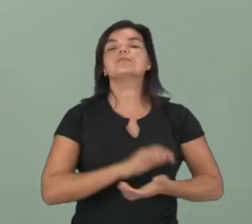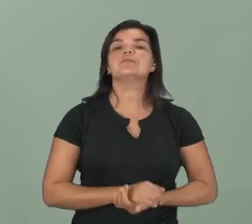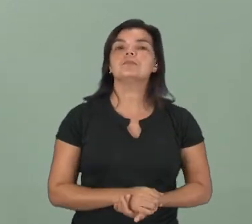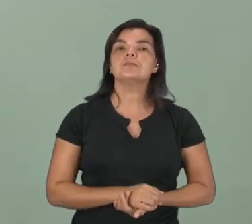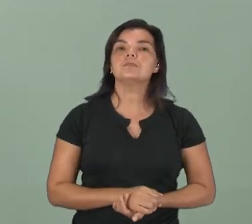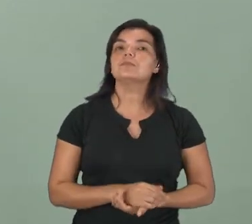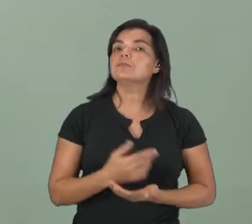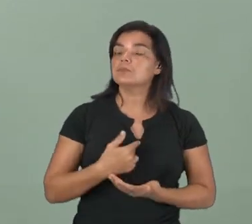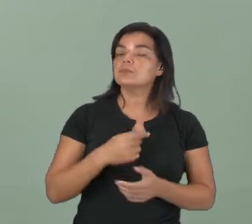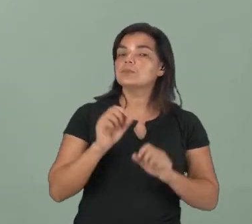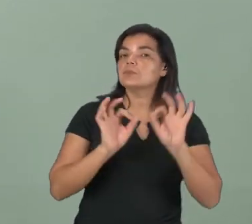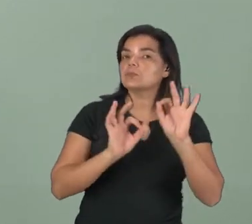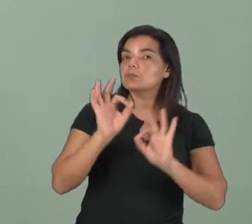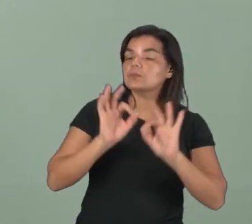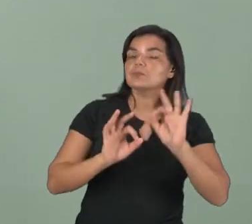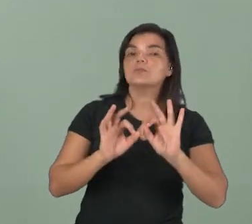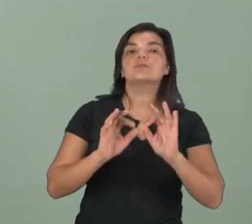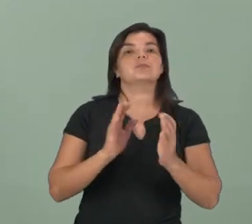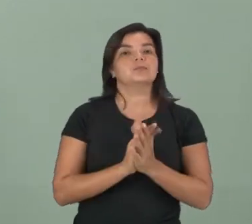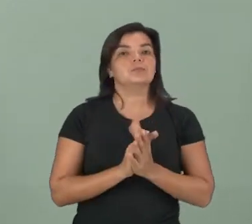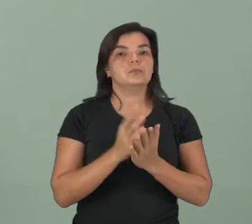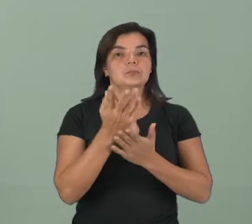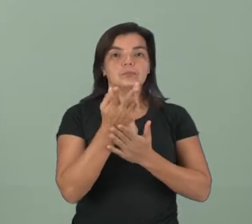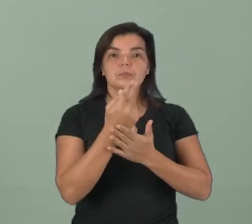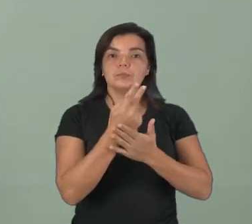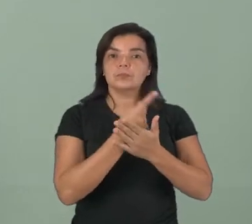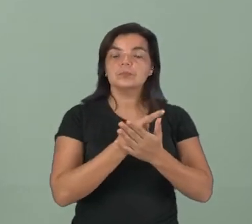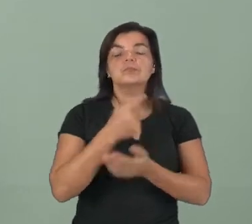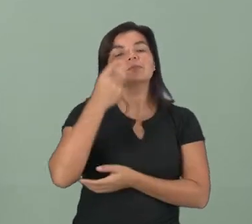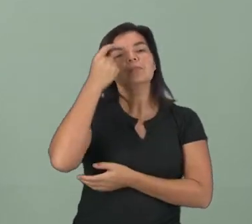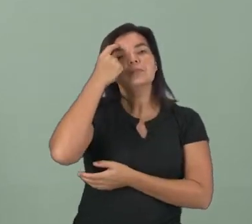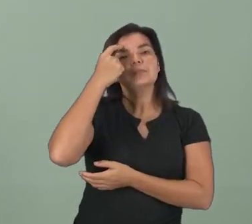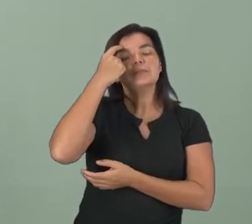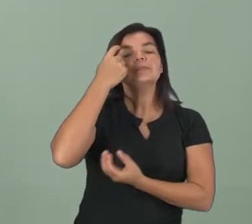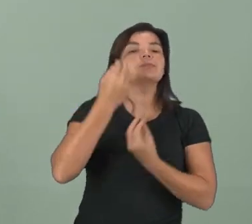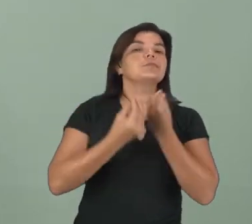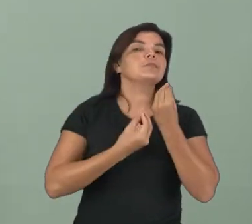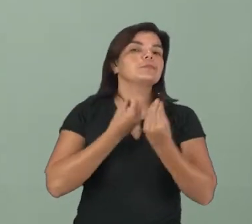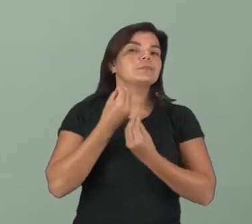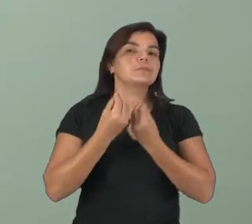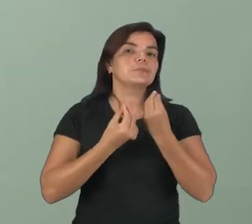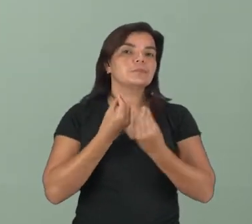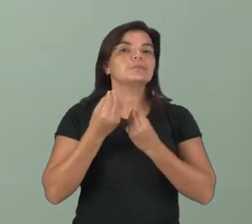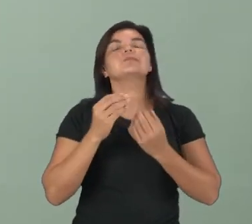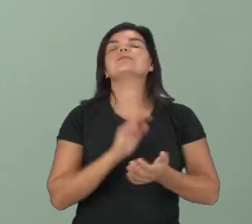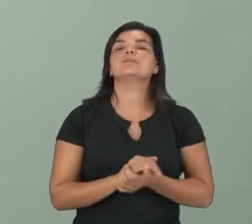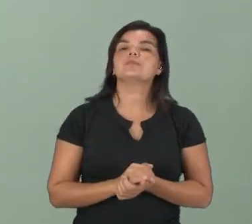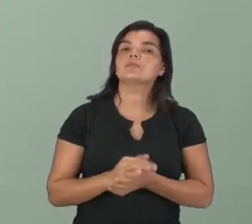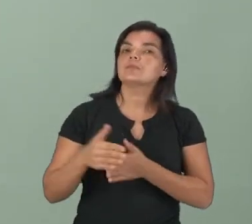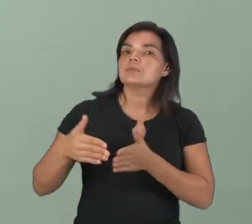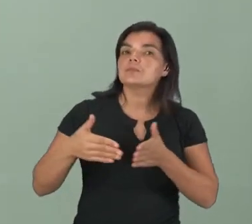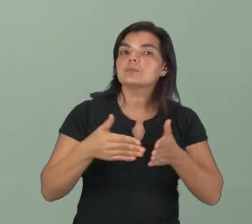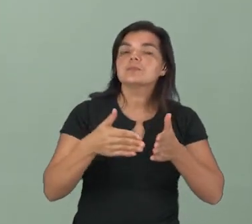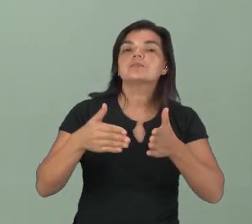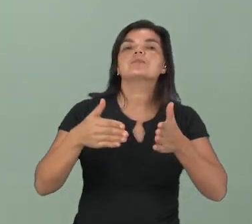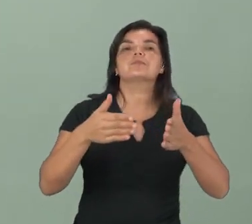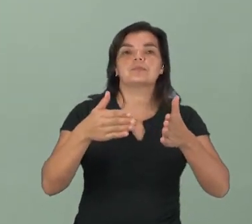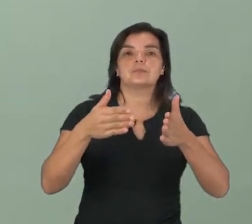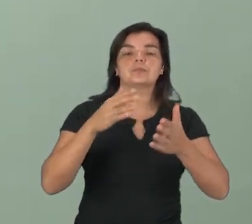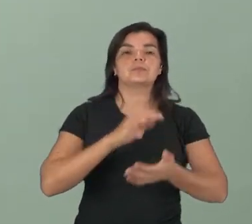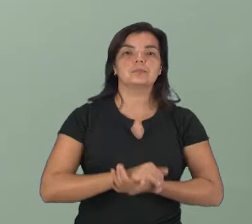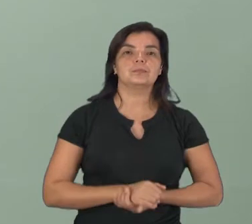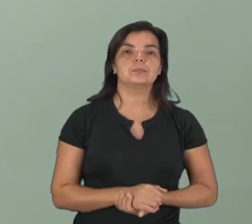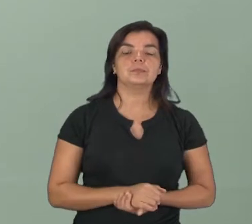mentais. Eles fizeram os desenhos imaginando como foi o trajeto, o